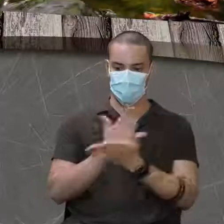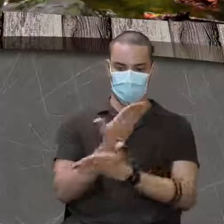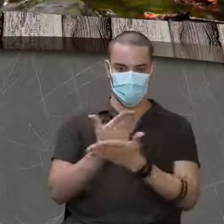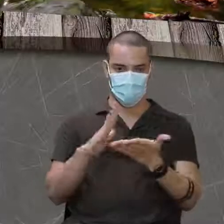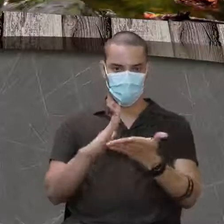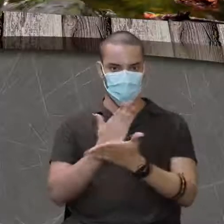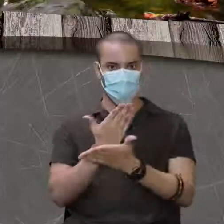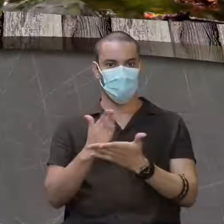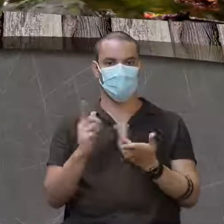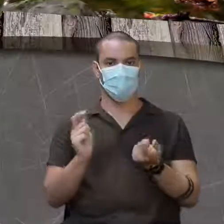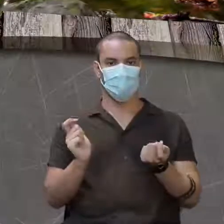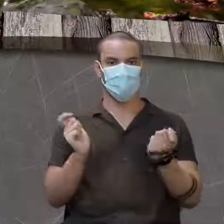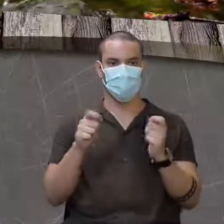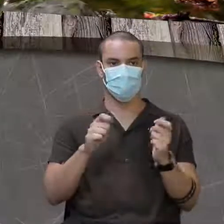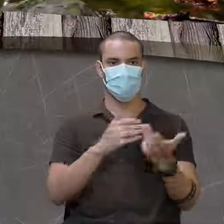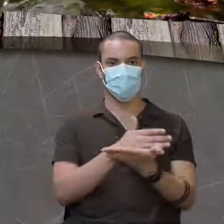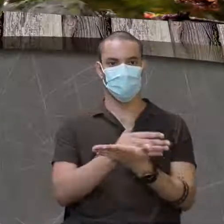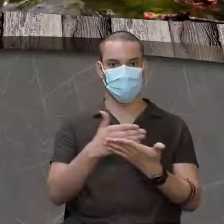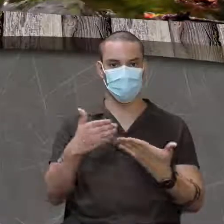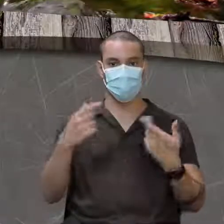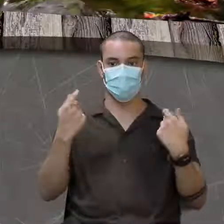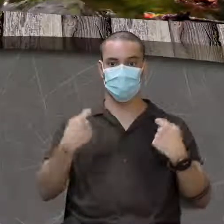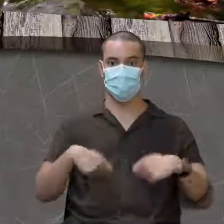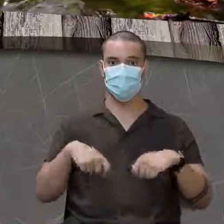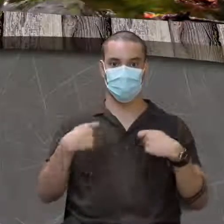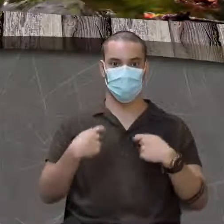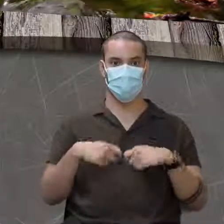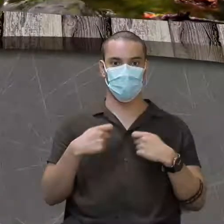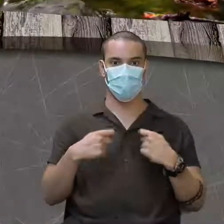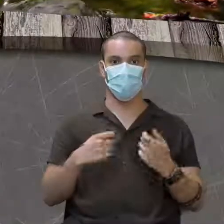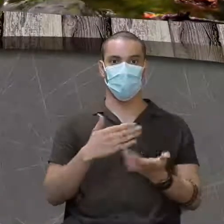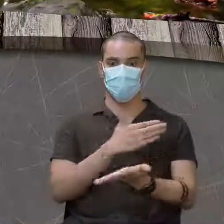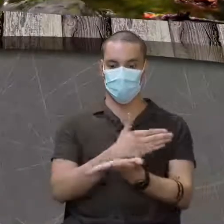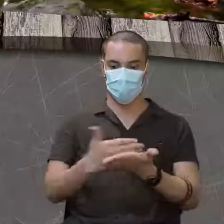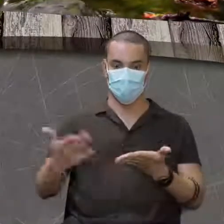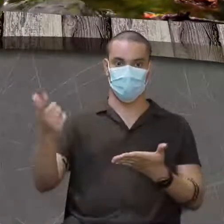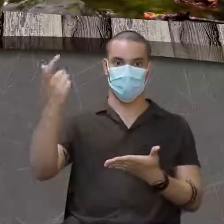pontos, ela vai precisar reiniciar.